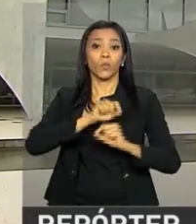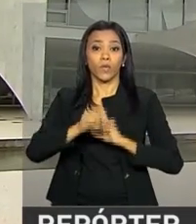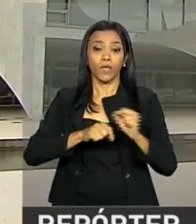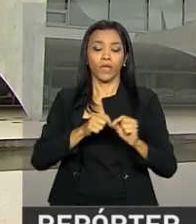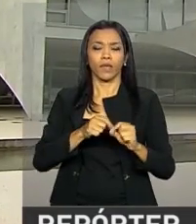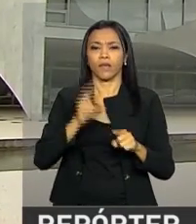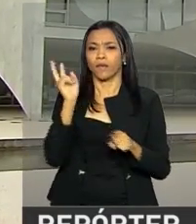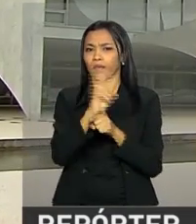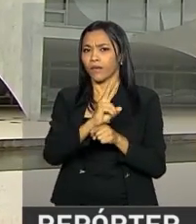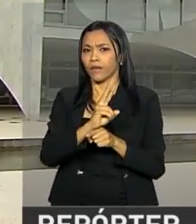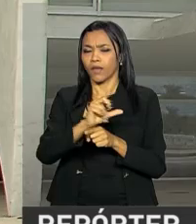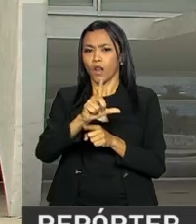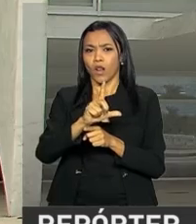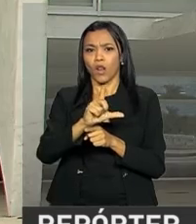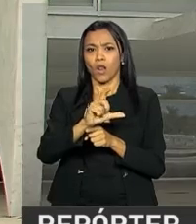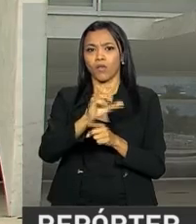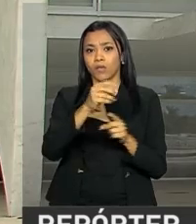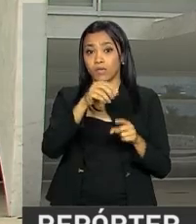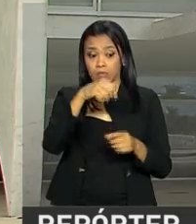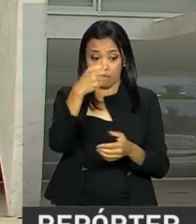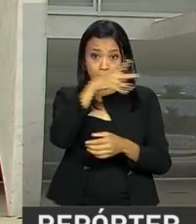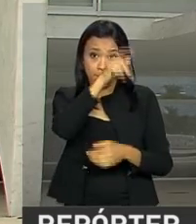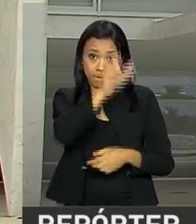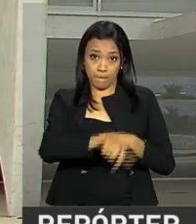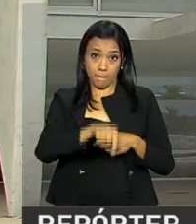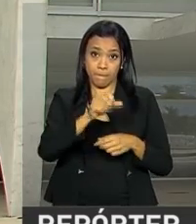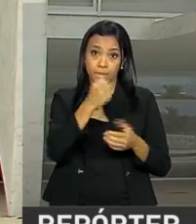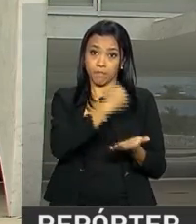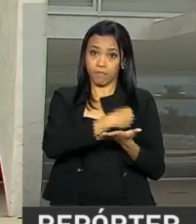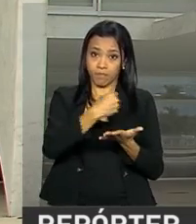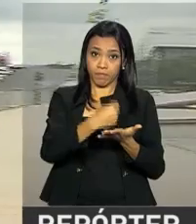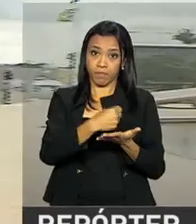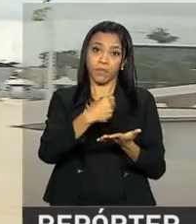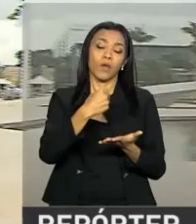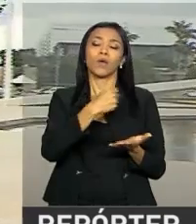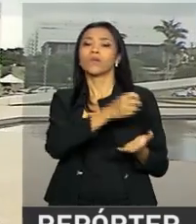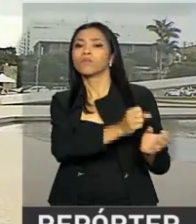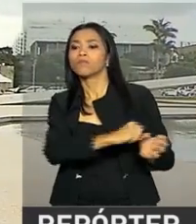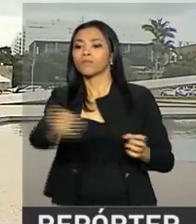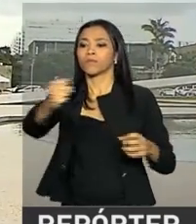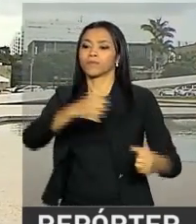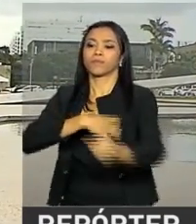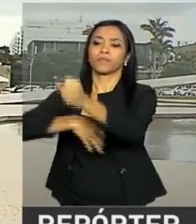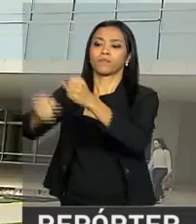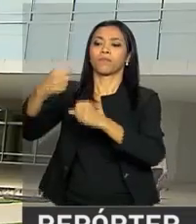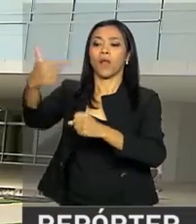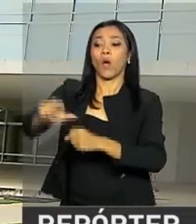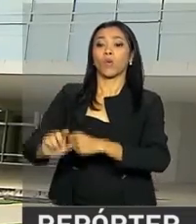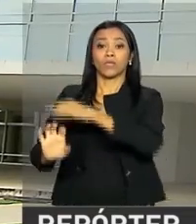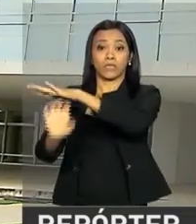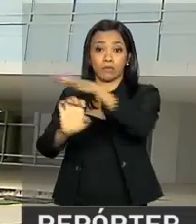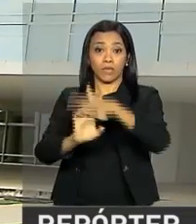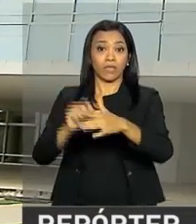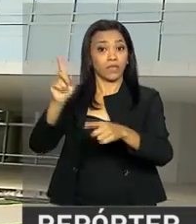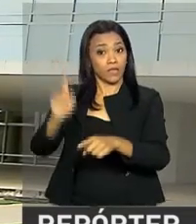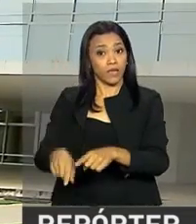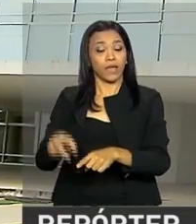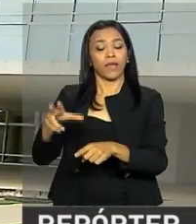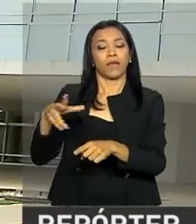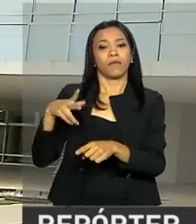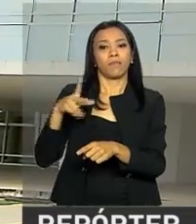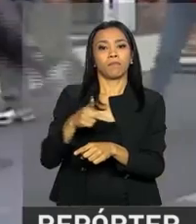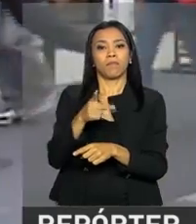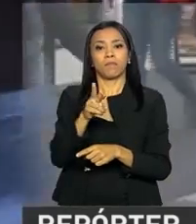locação de empregados das distribuidoras que forem privatizadas por causa dos impactos que poderia trazer para as contas